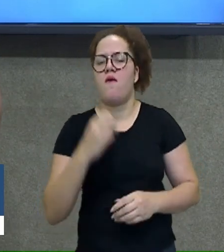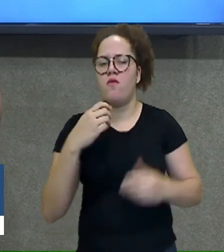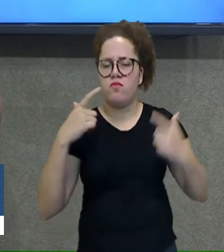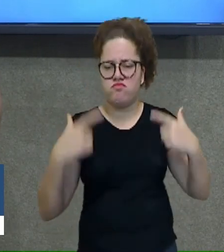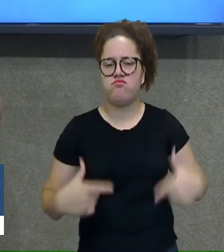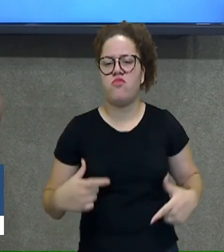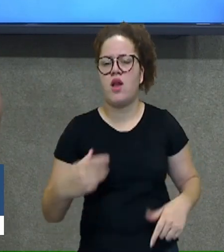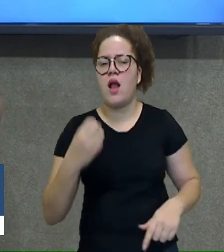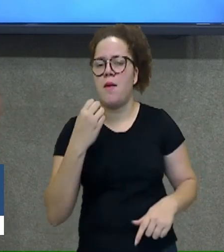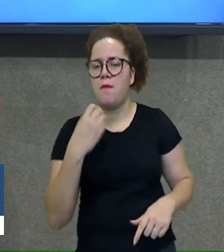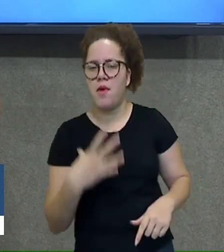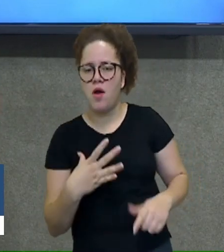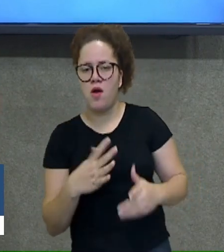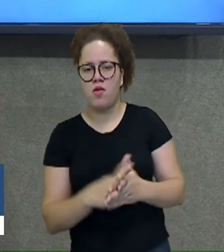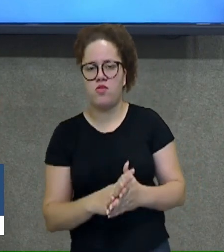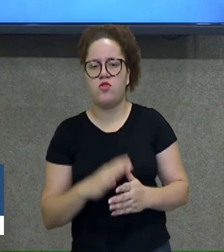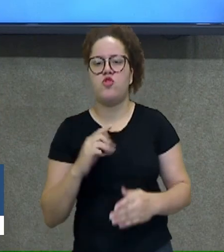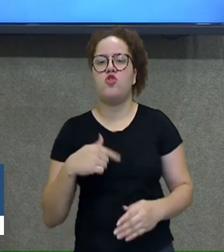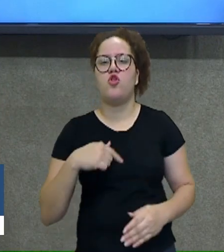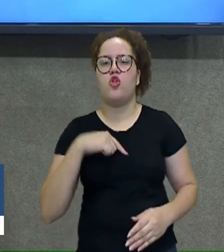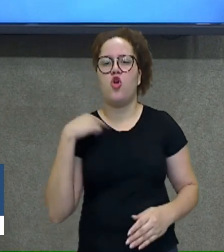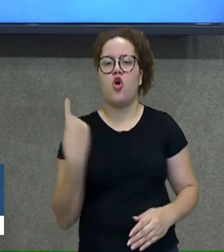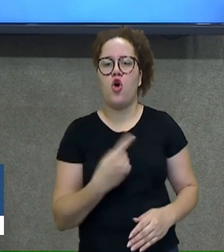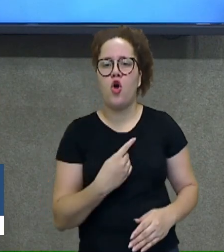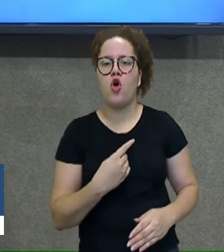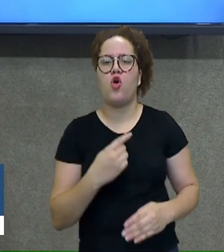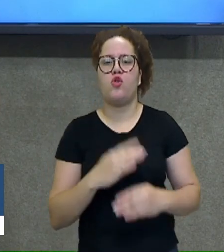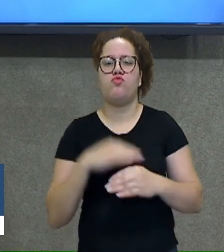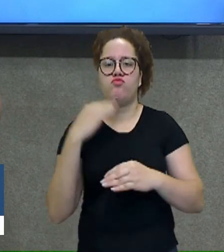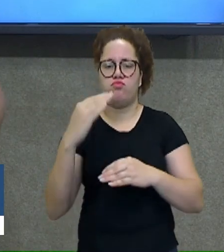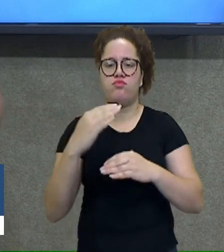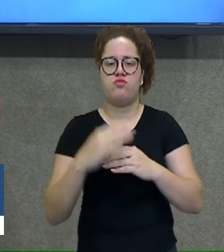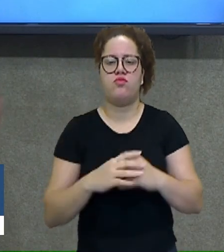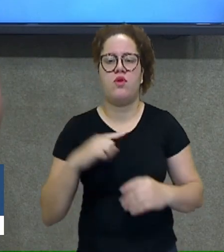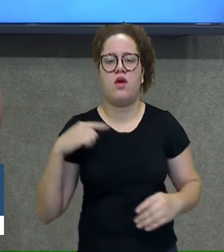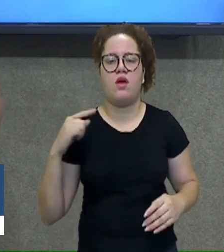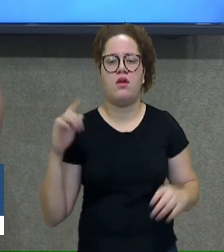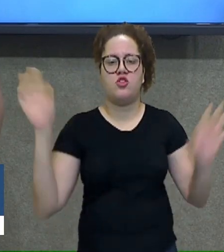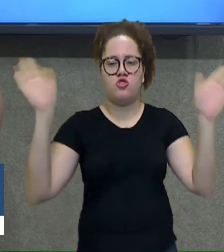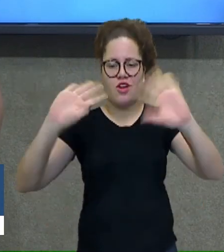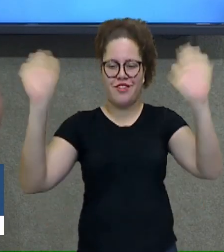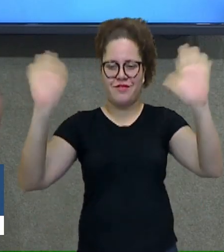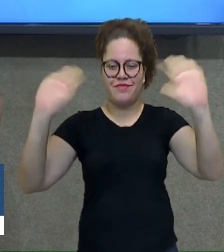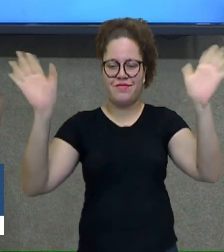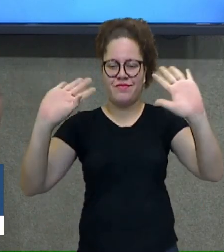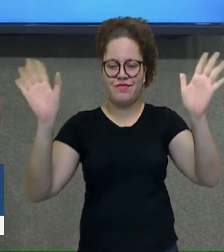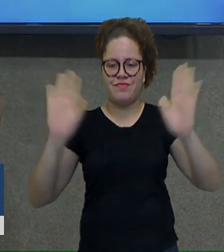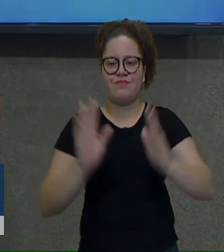nós iremos ficar bem, nós iremos superar tudo isso, tá certo? Até a próxima, se Deus quiser.